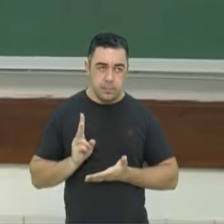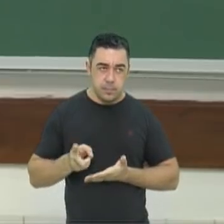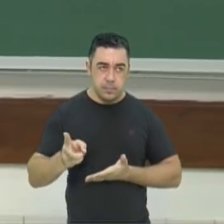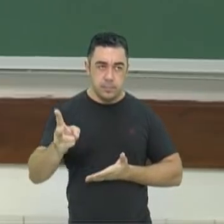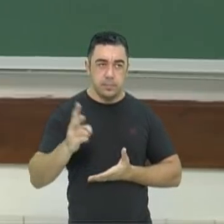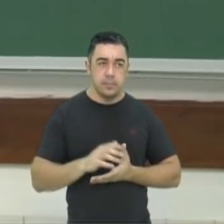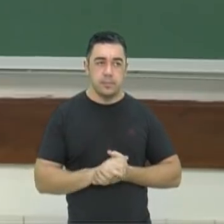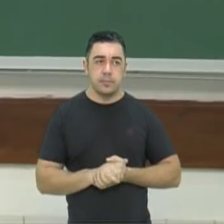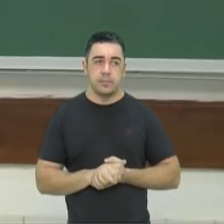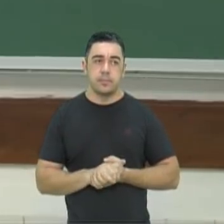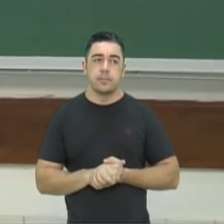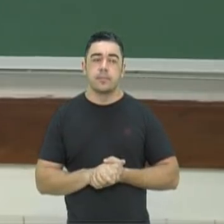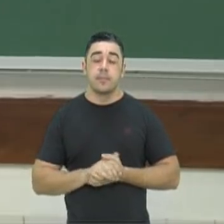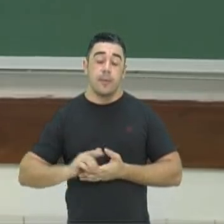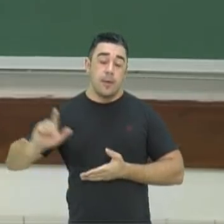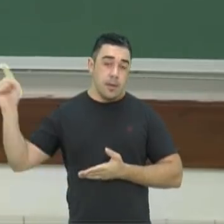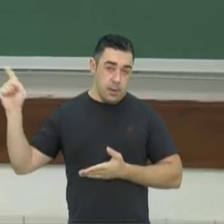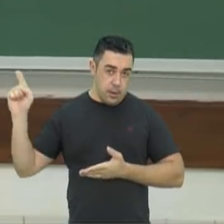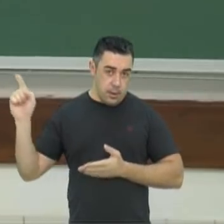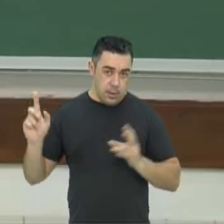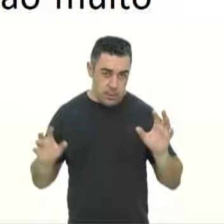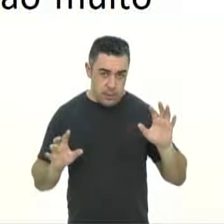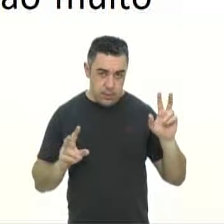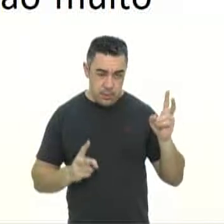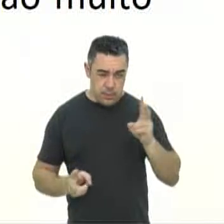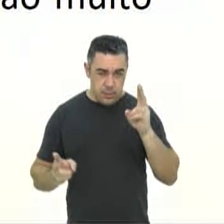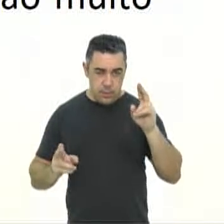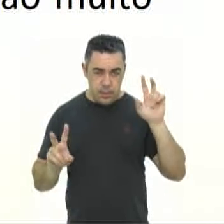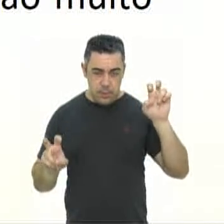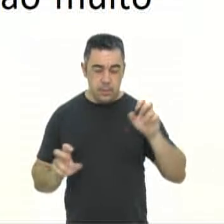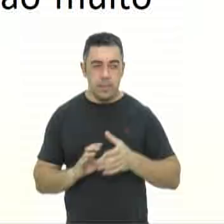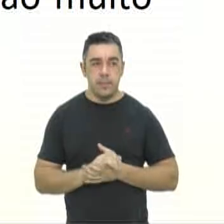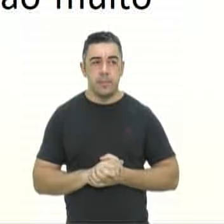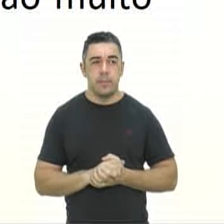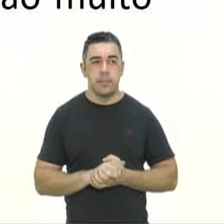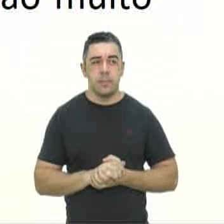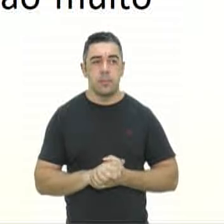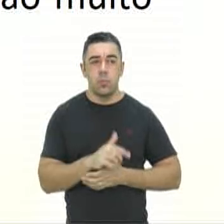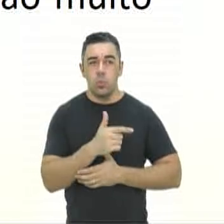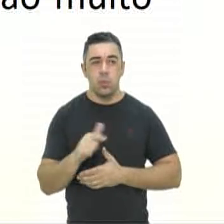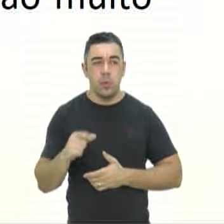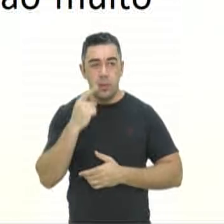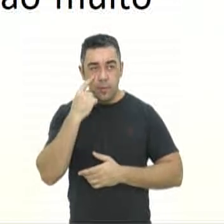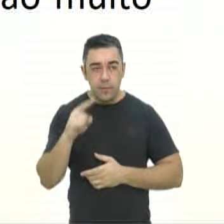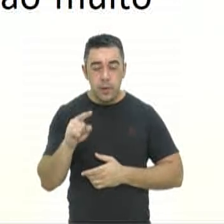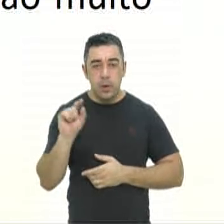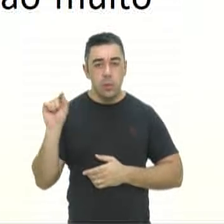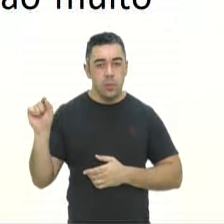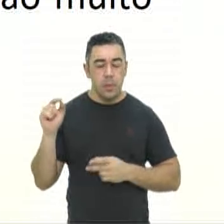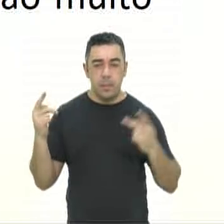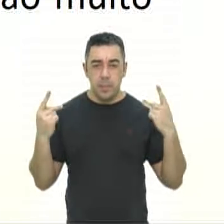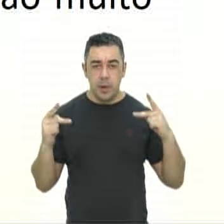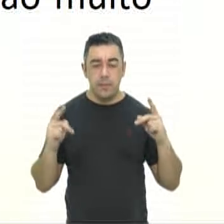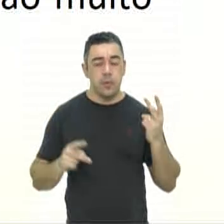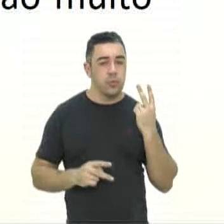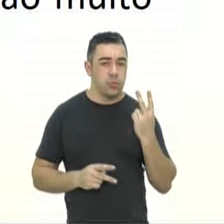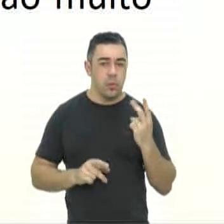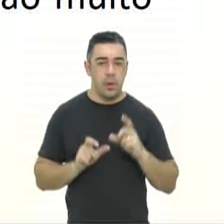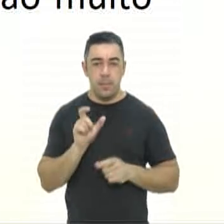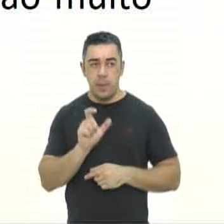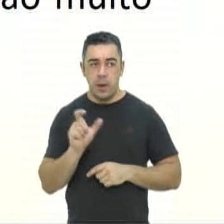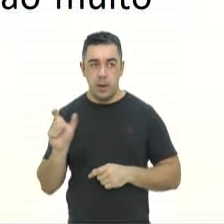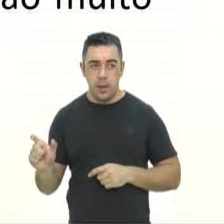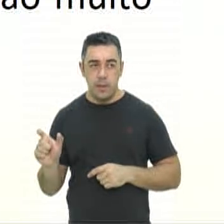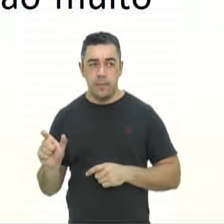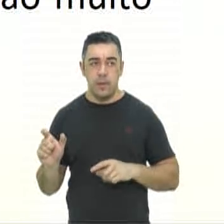Continuando, nós temos mais um trecho. Basta que não havemos de ver num sermão duas palavras em